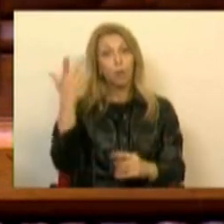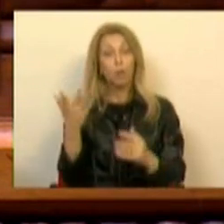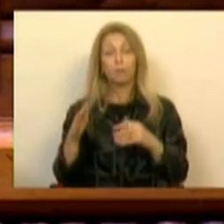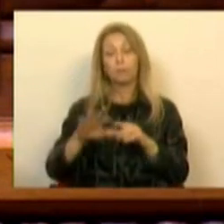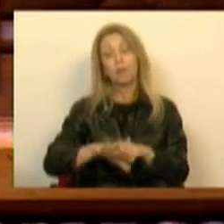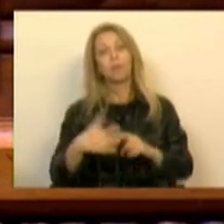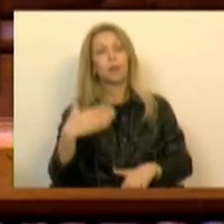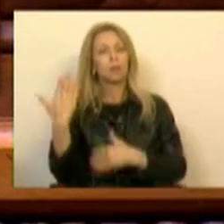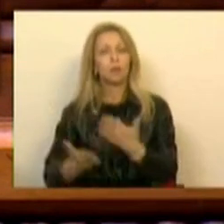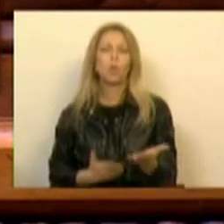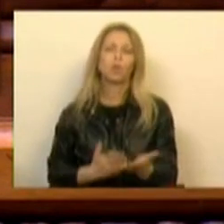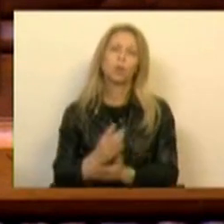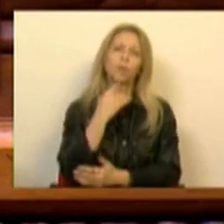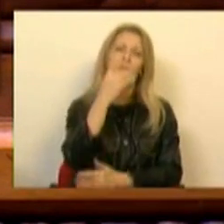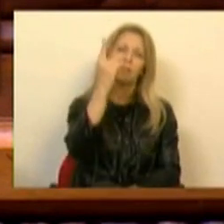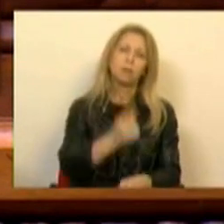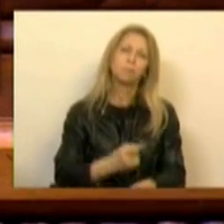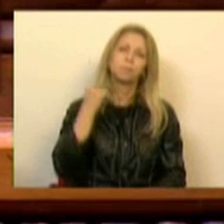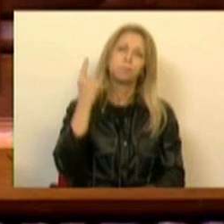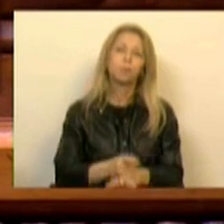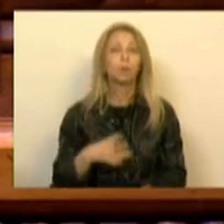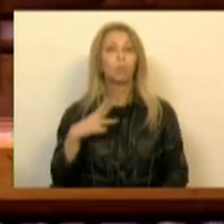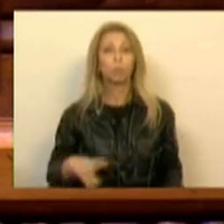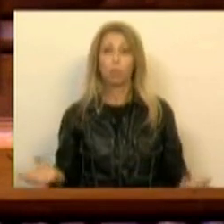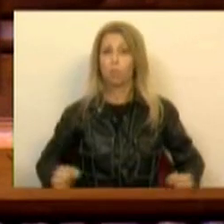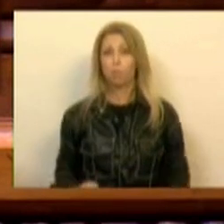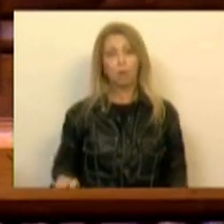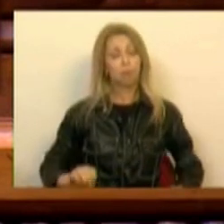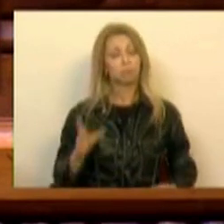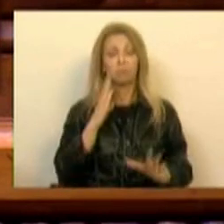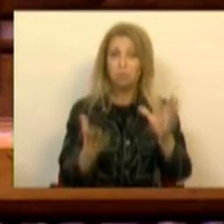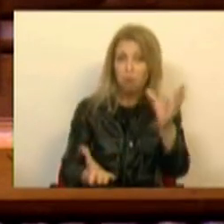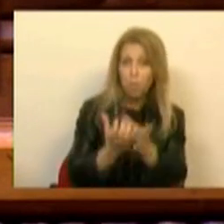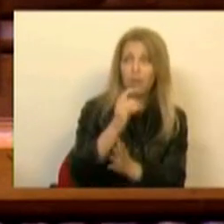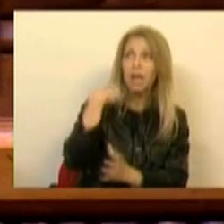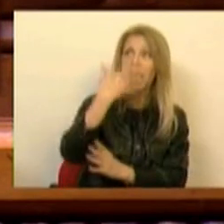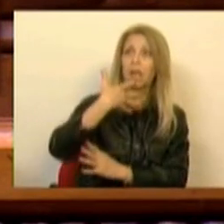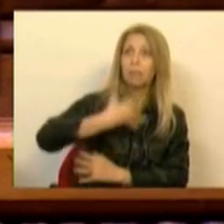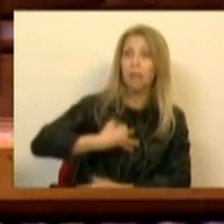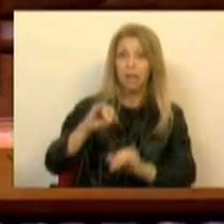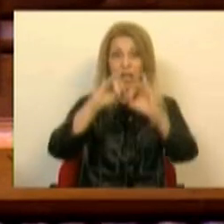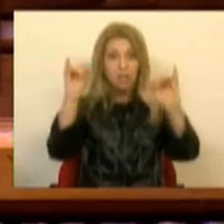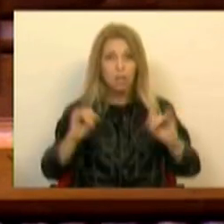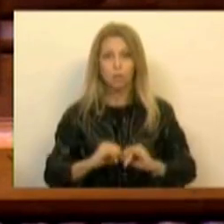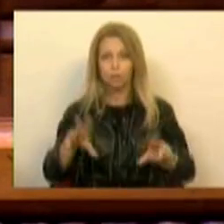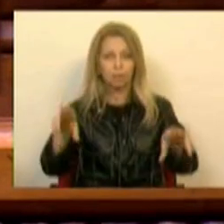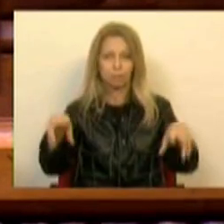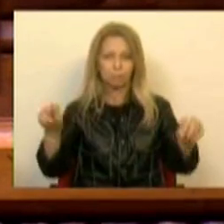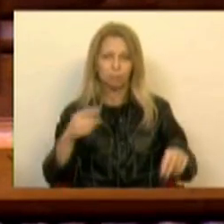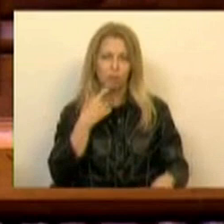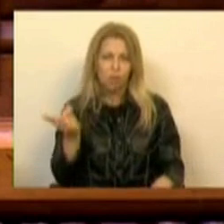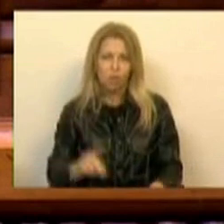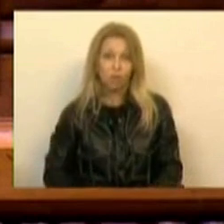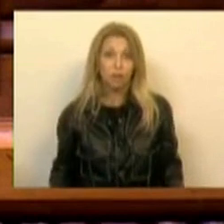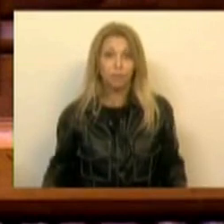direita continuava a repetir que Portugal não tinha nem nunca mais recuperaria a sua credibilidade internacional. Assim